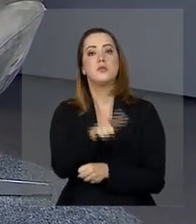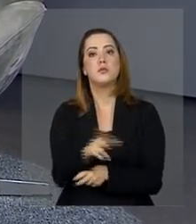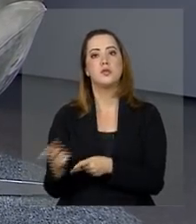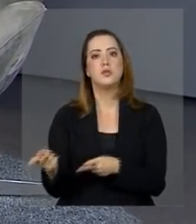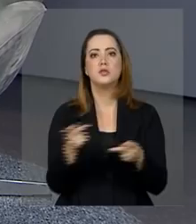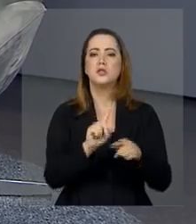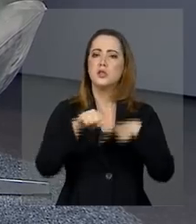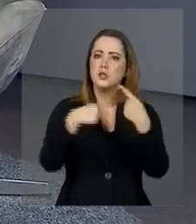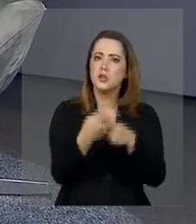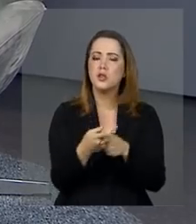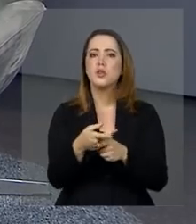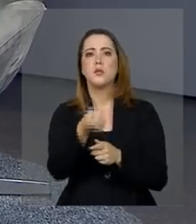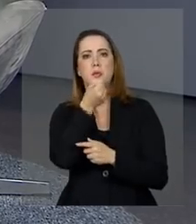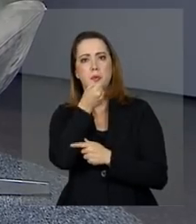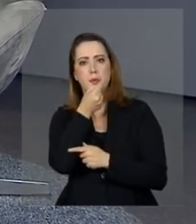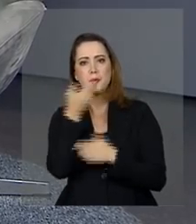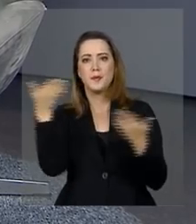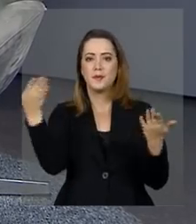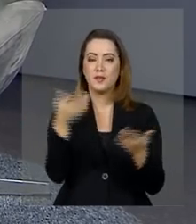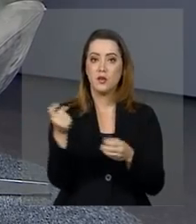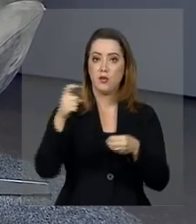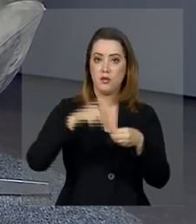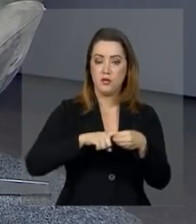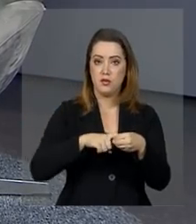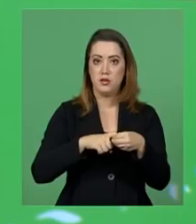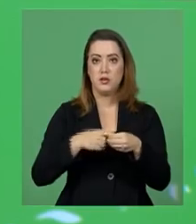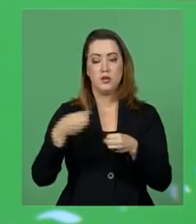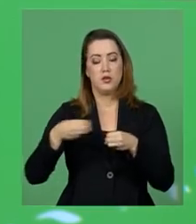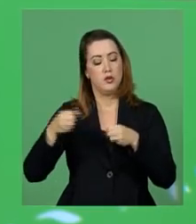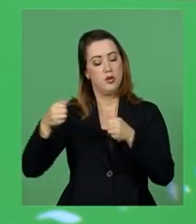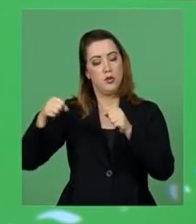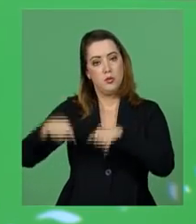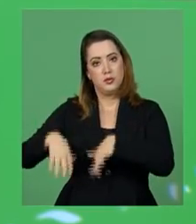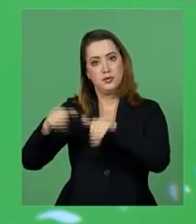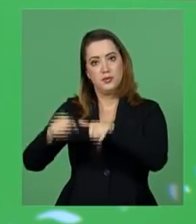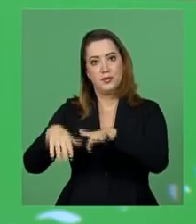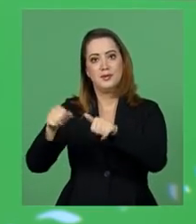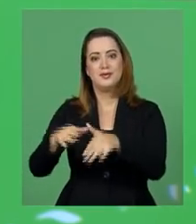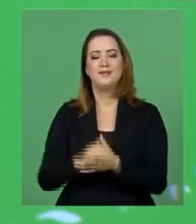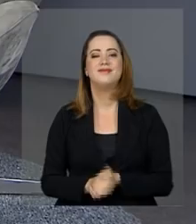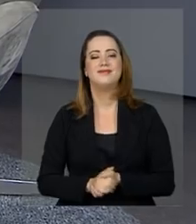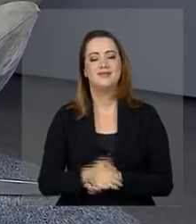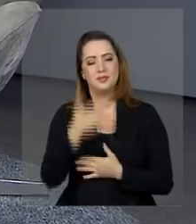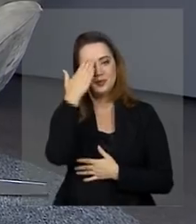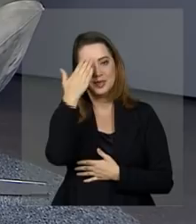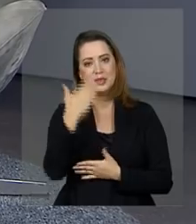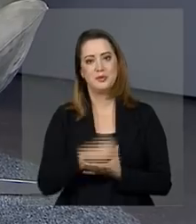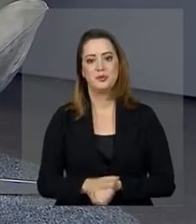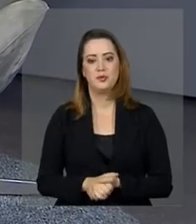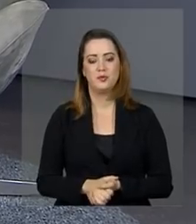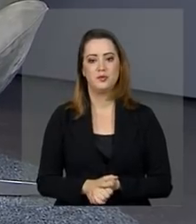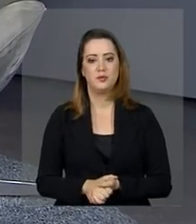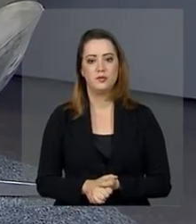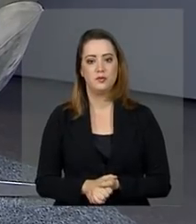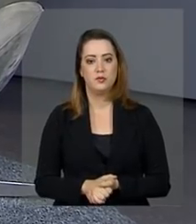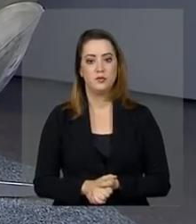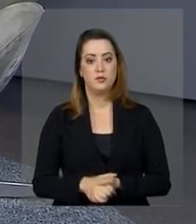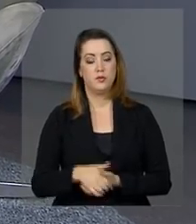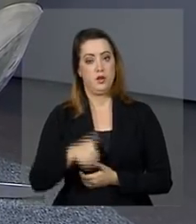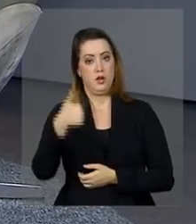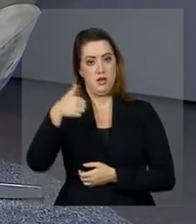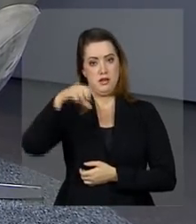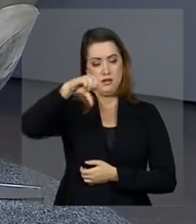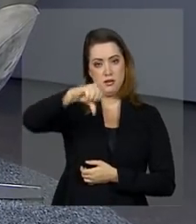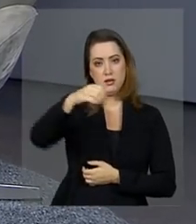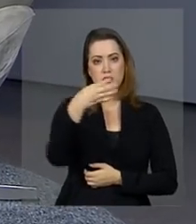depois eu volto para comentar então o desfile da FAB. Com certeza, né? Tem muita coisa para a gente conversar. Até daqui a pouco. Até já. Há 194